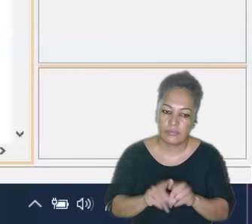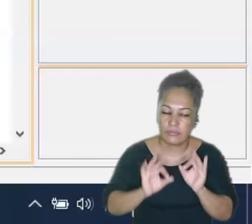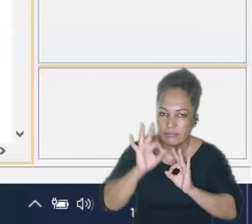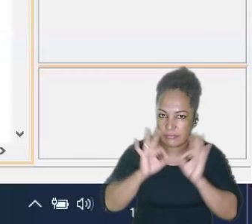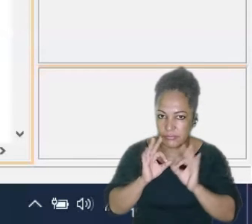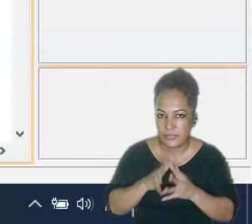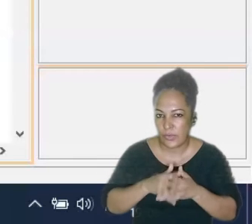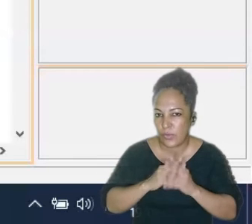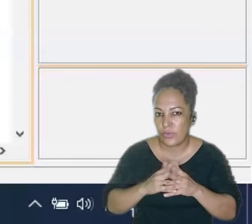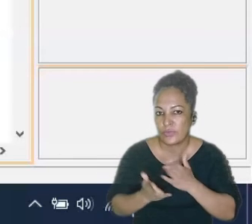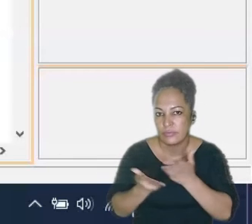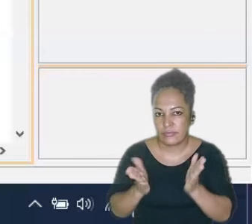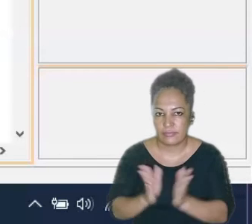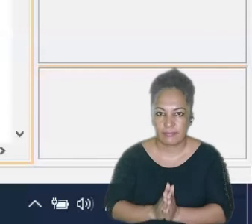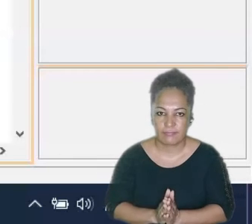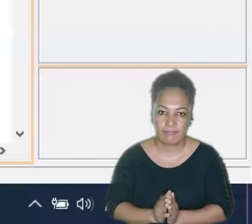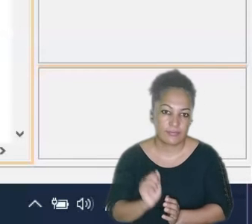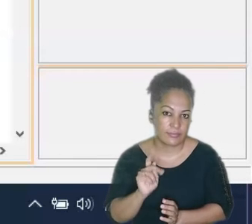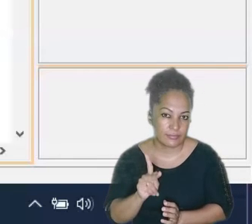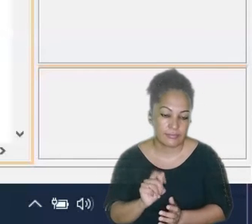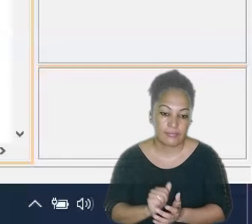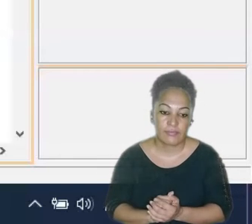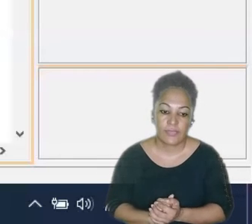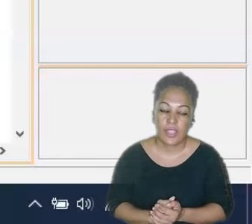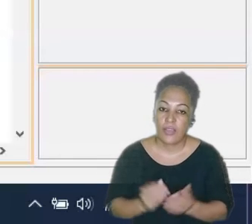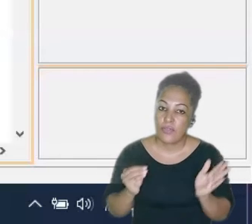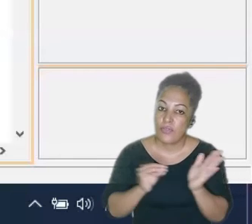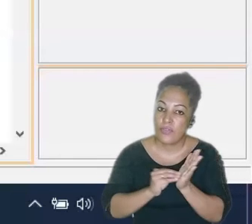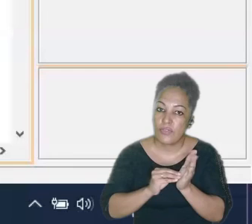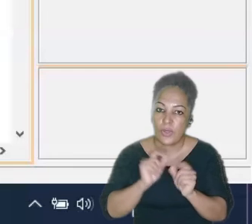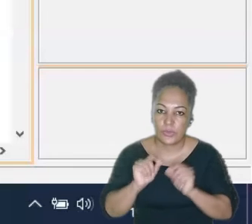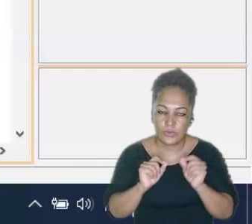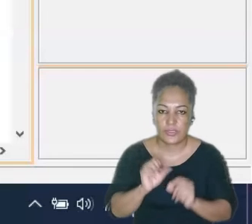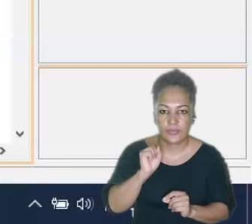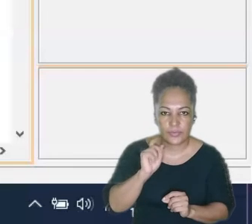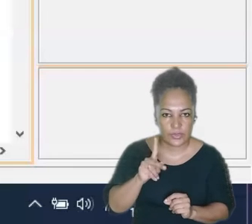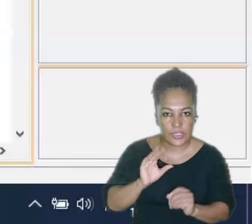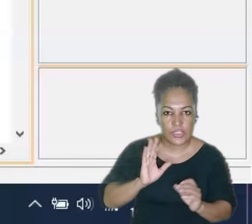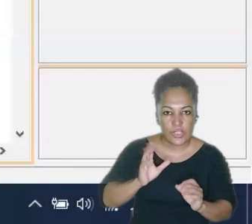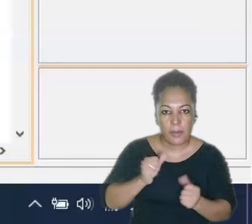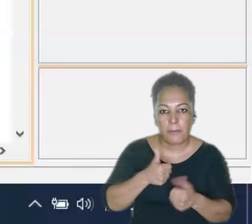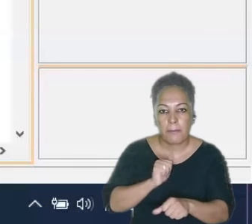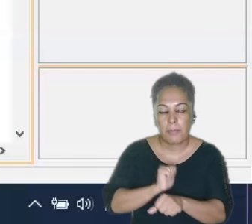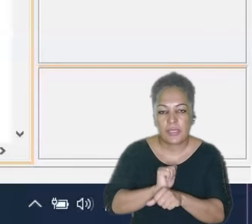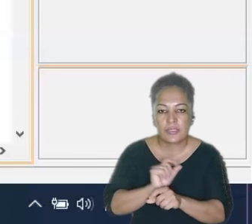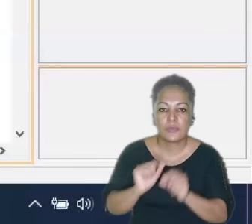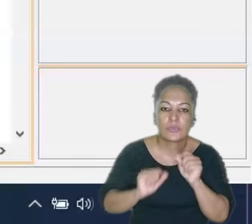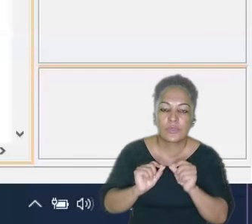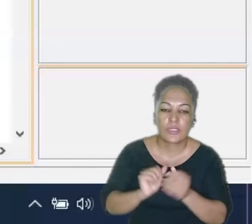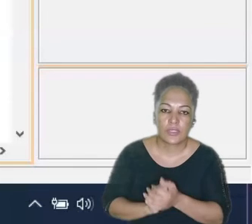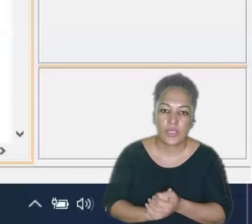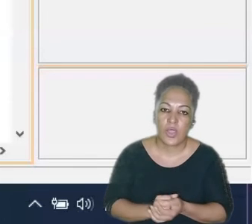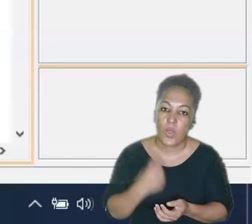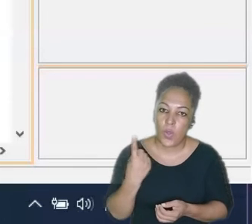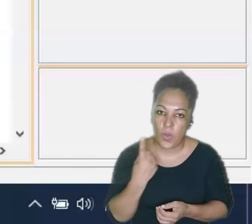colocar esse aqui mais pro ladinho aqui, ó, pronto. Para não confundir vocês. Tá? O que falta agora? Pronto. Beleza, paramos aqui em